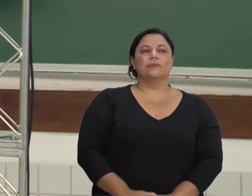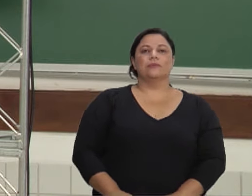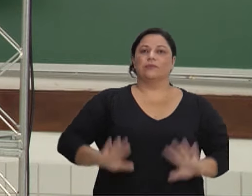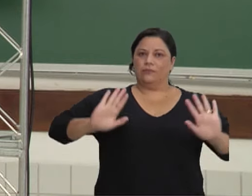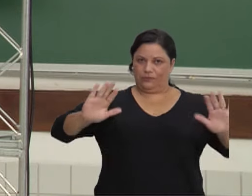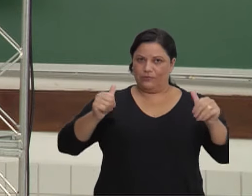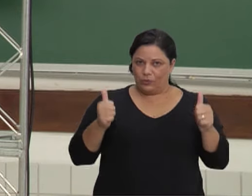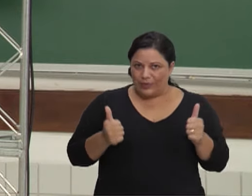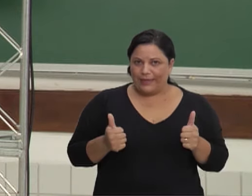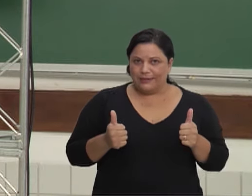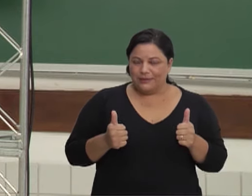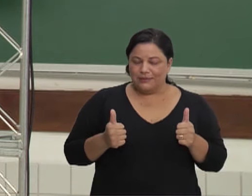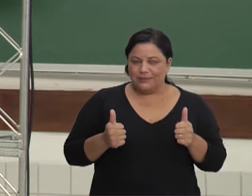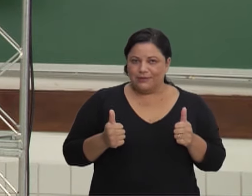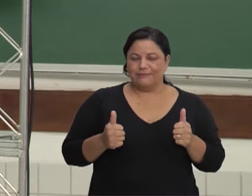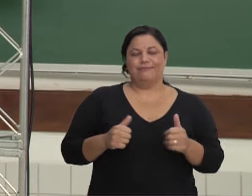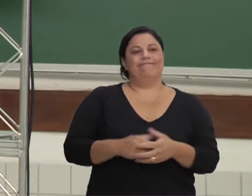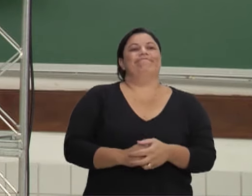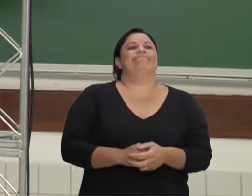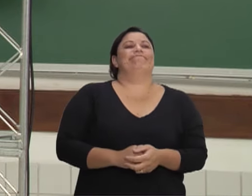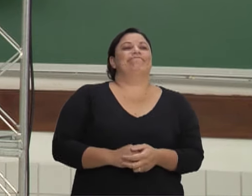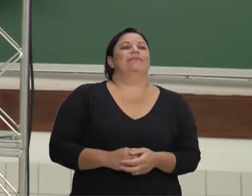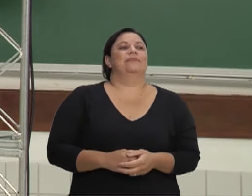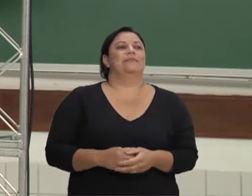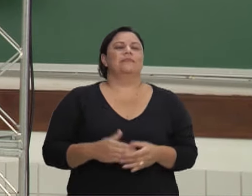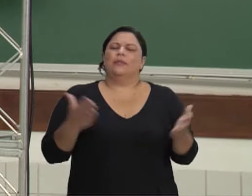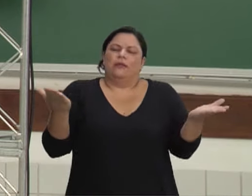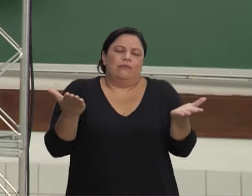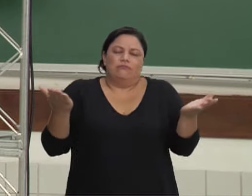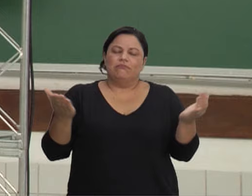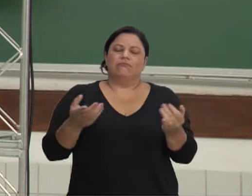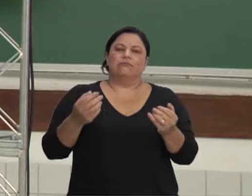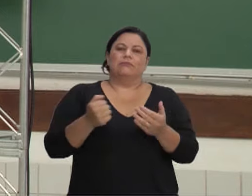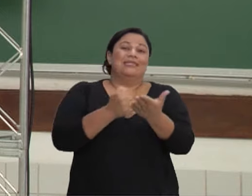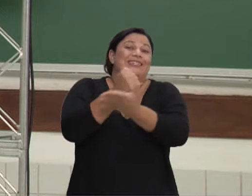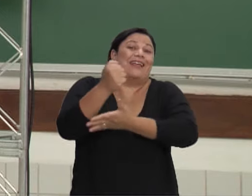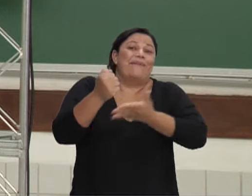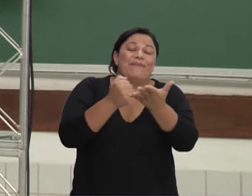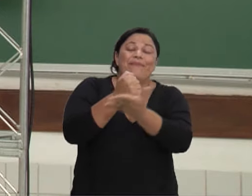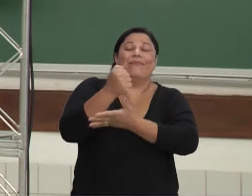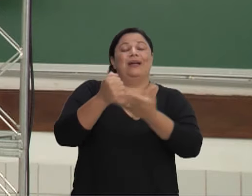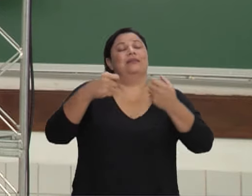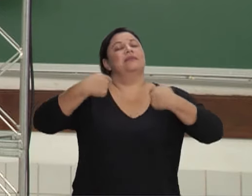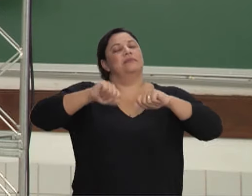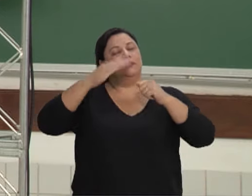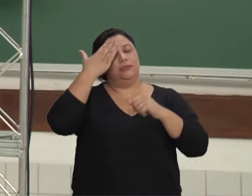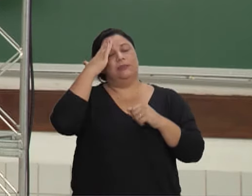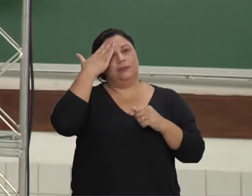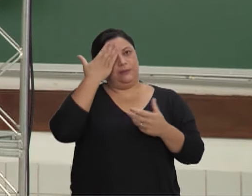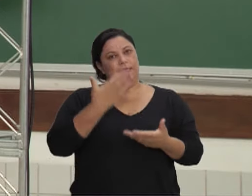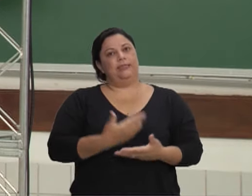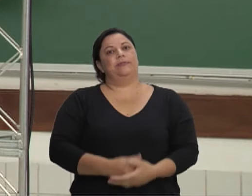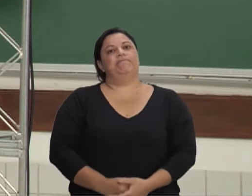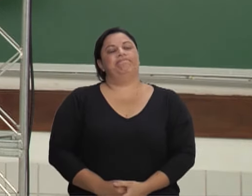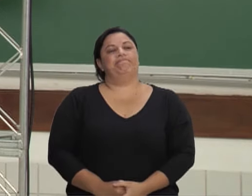Tranquilo, gente? Ou seja, basicamente eu preciso saber isso aqui. Vamos,